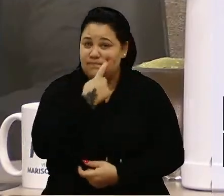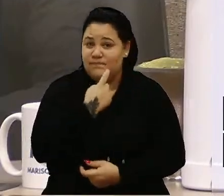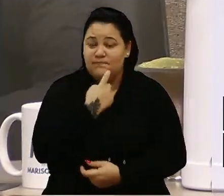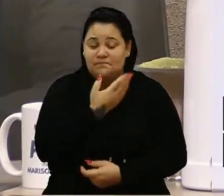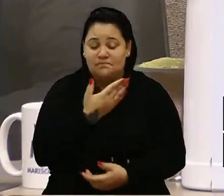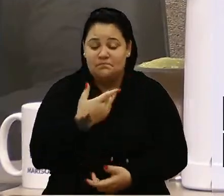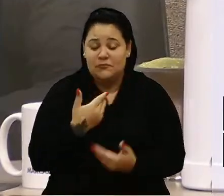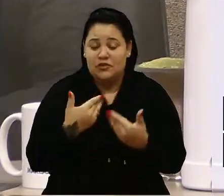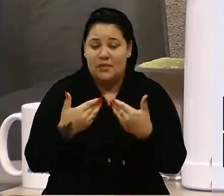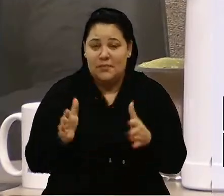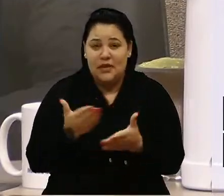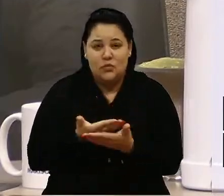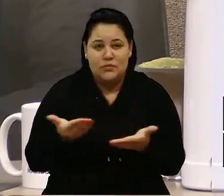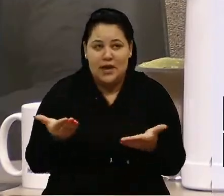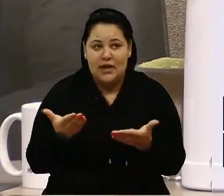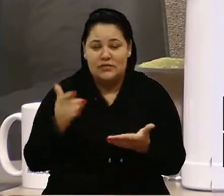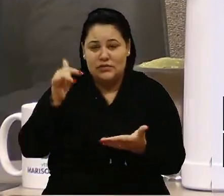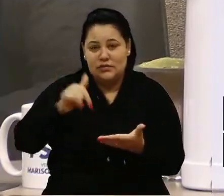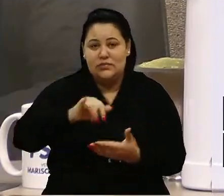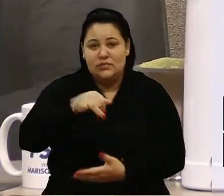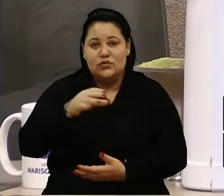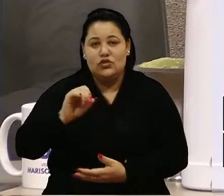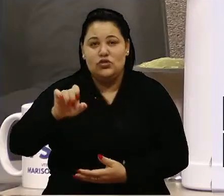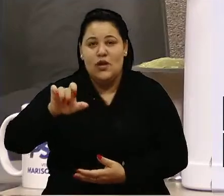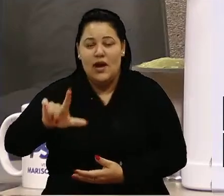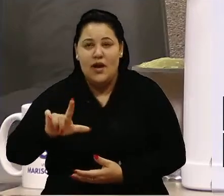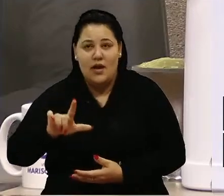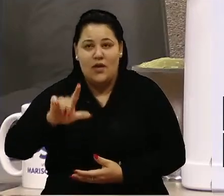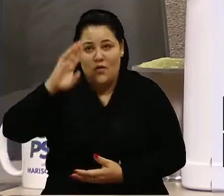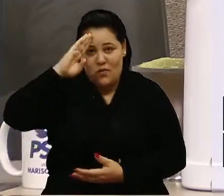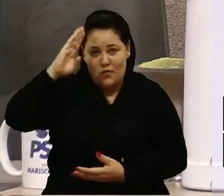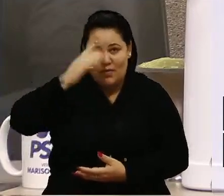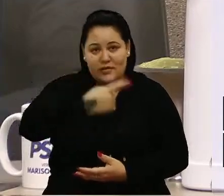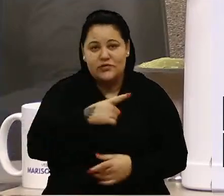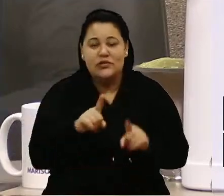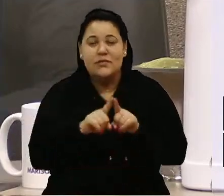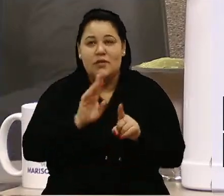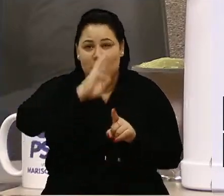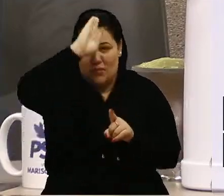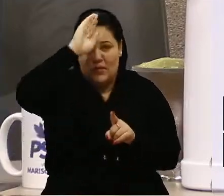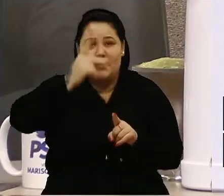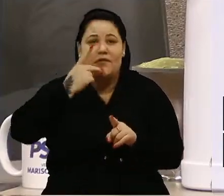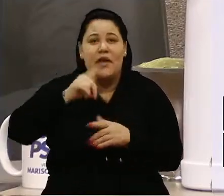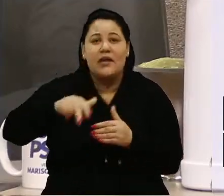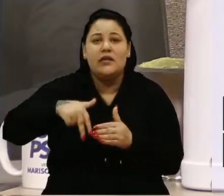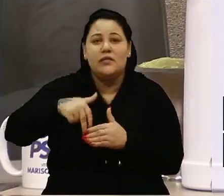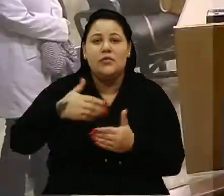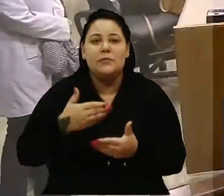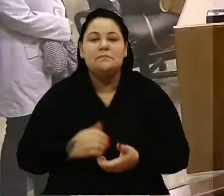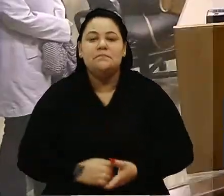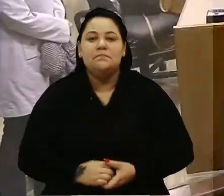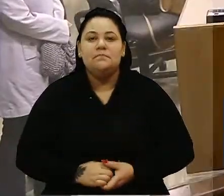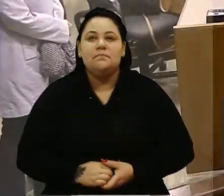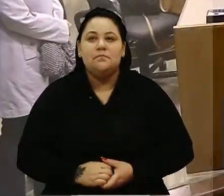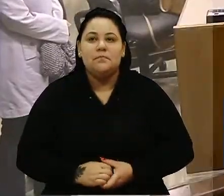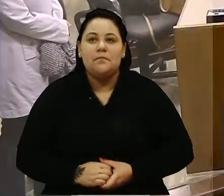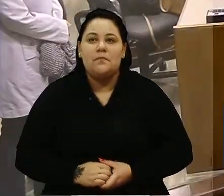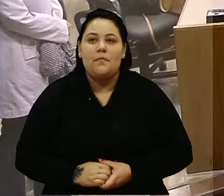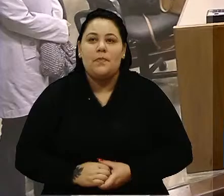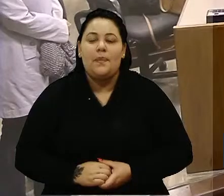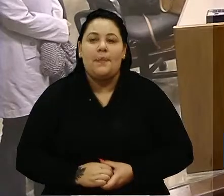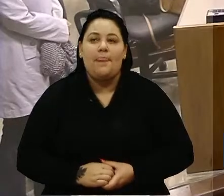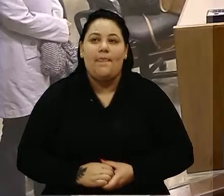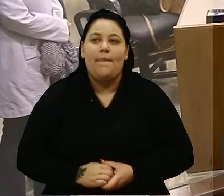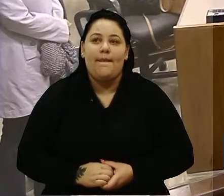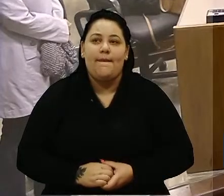né, para o Joel, comandante aqui dos Bombeiros Voluntários, para poder se manifestar da tribuna. Vou lhe pedir uma parte. Obrigado. Boa parte, vereador